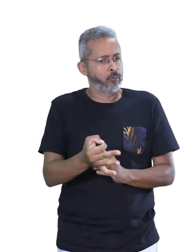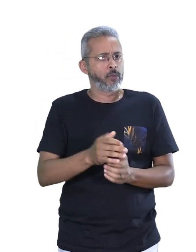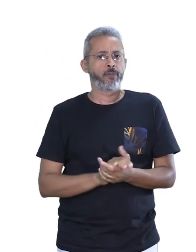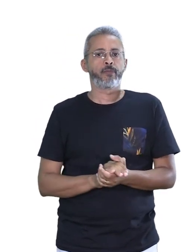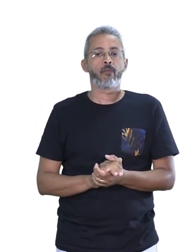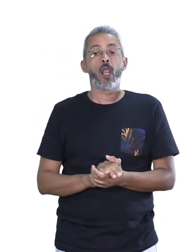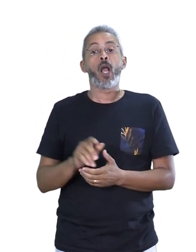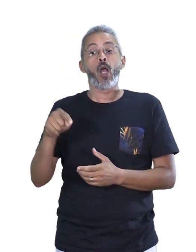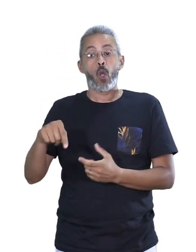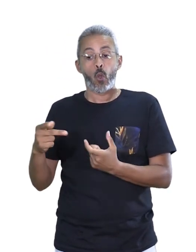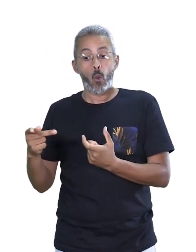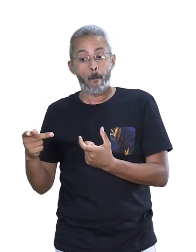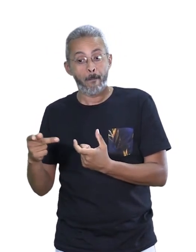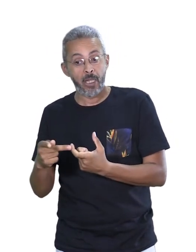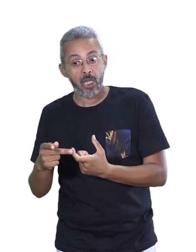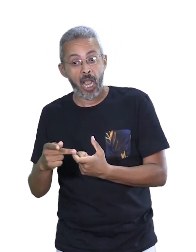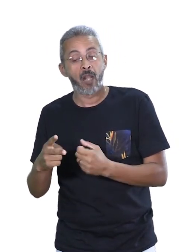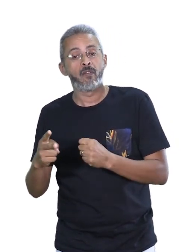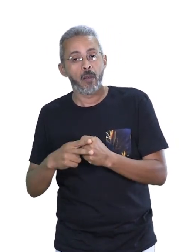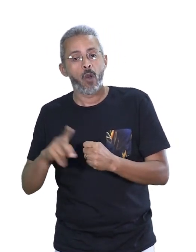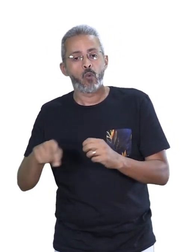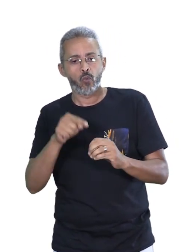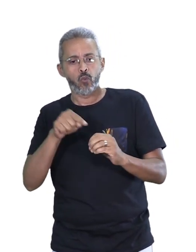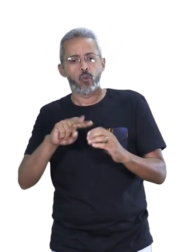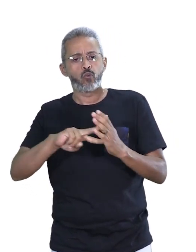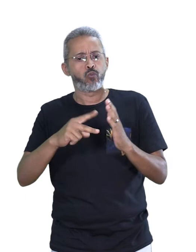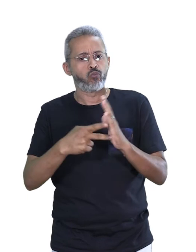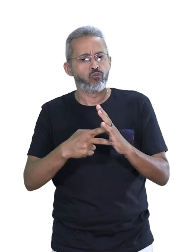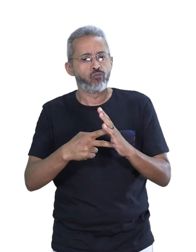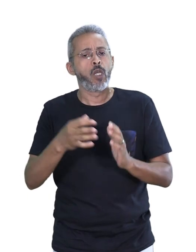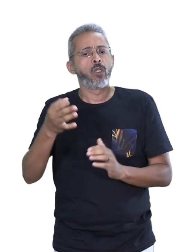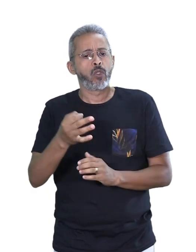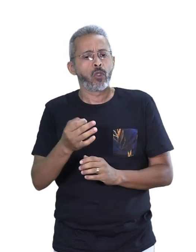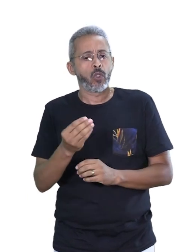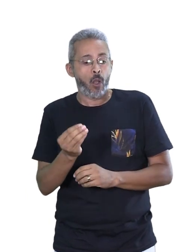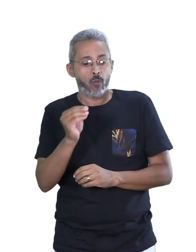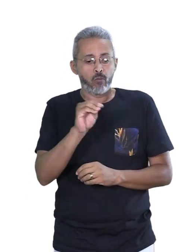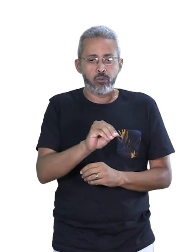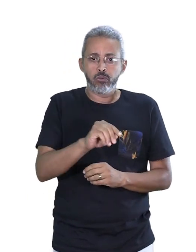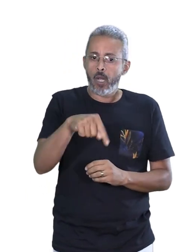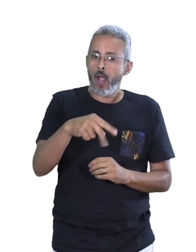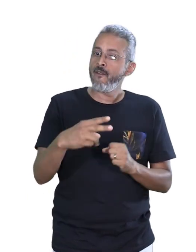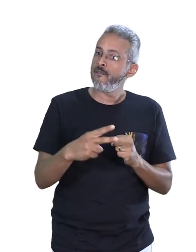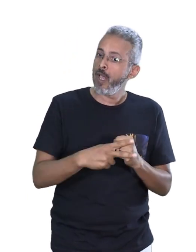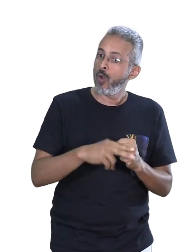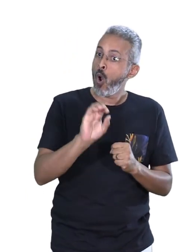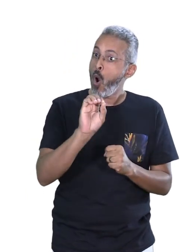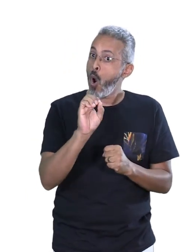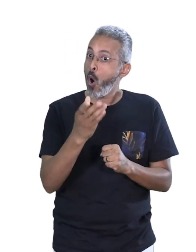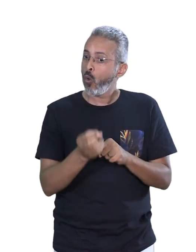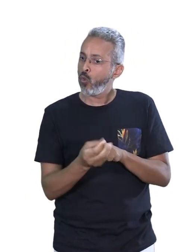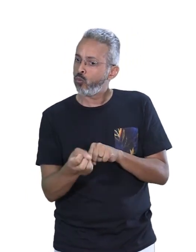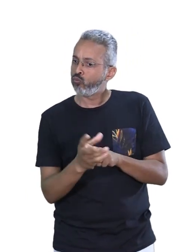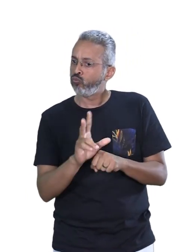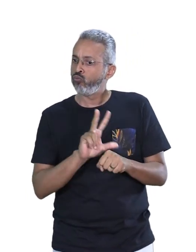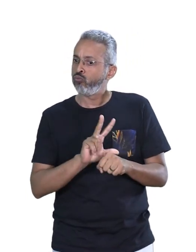significação precisa, no predicado verbal o núcleo de significação está justamente no verbo ou